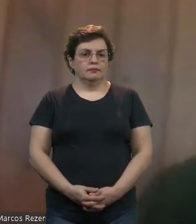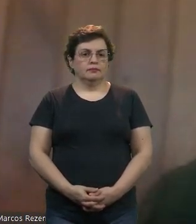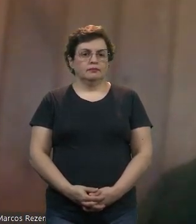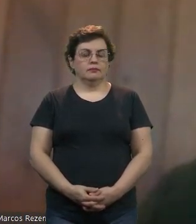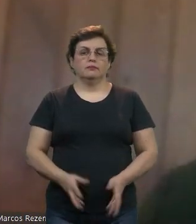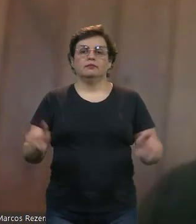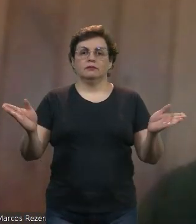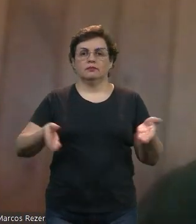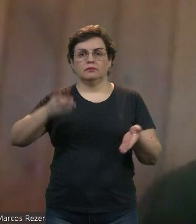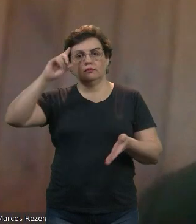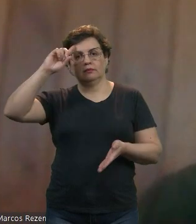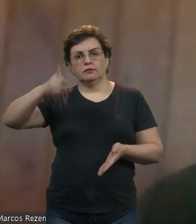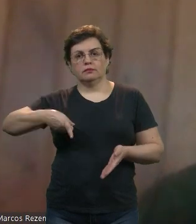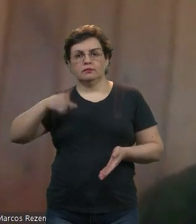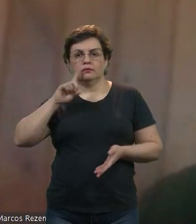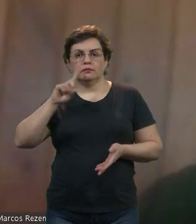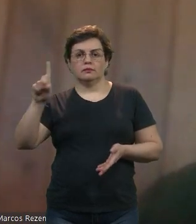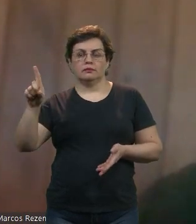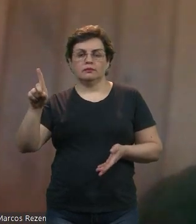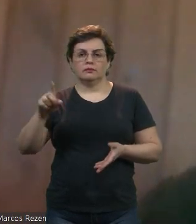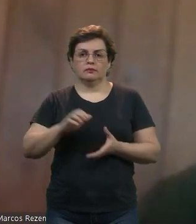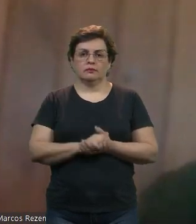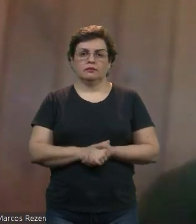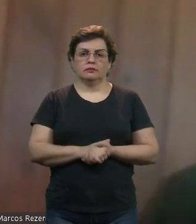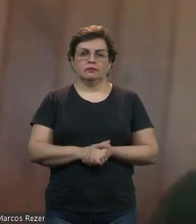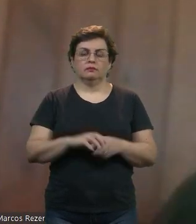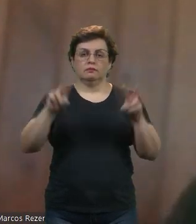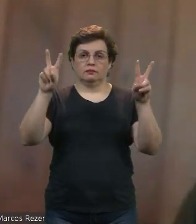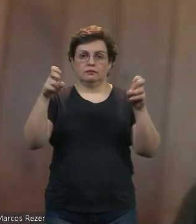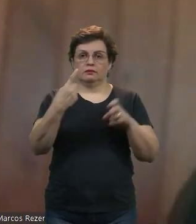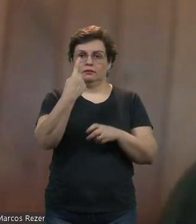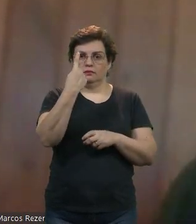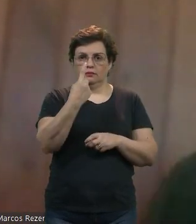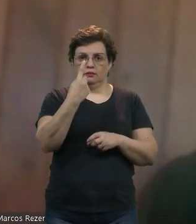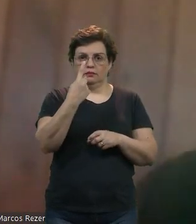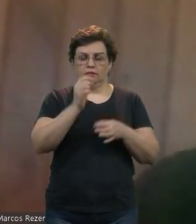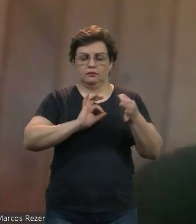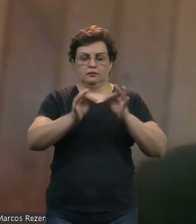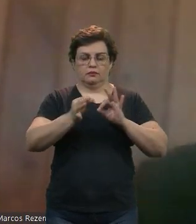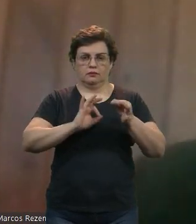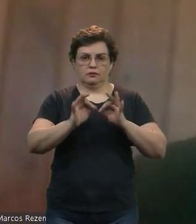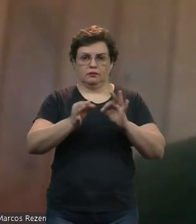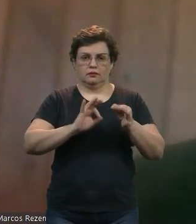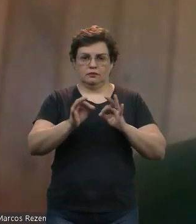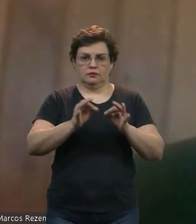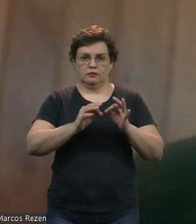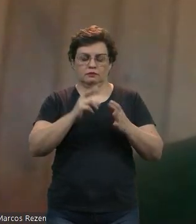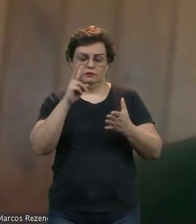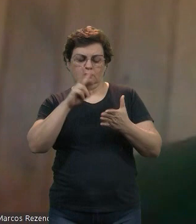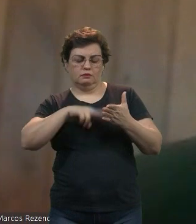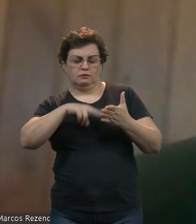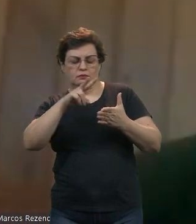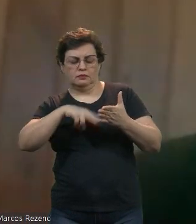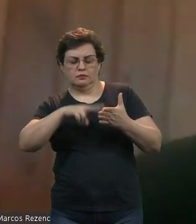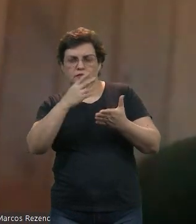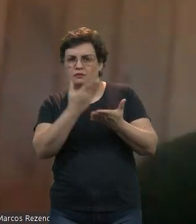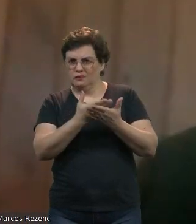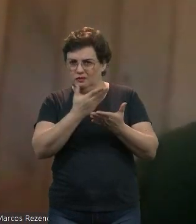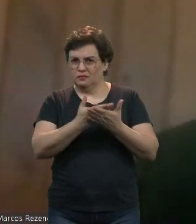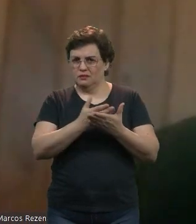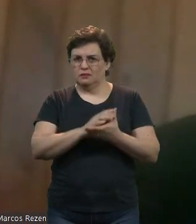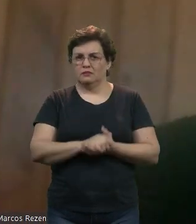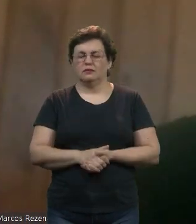Passemos à ordem do dia. Item 1, os projetos a serem considerados objeto de deliberação.